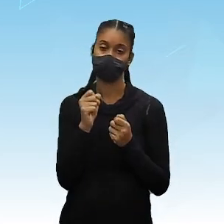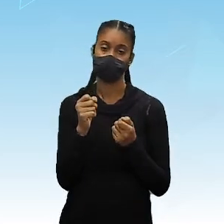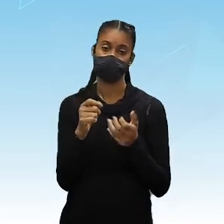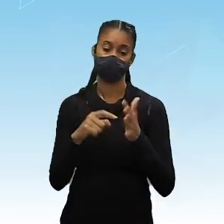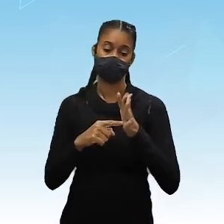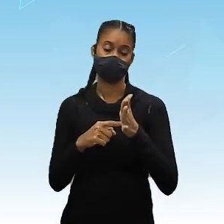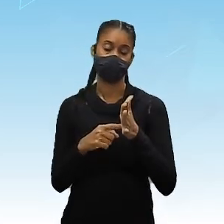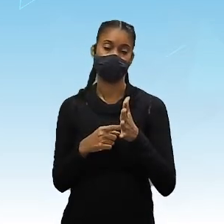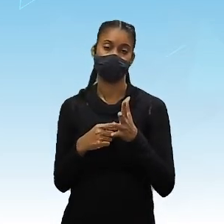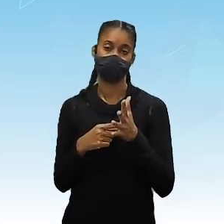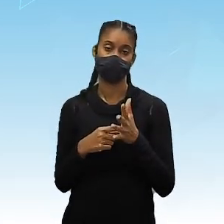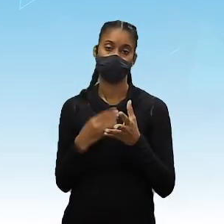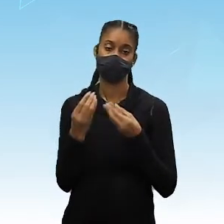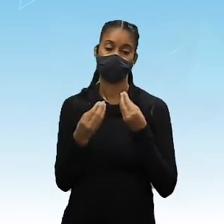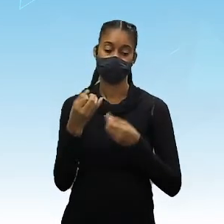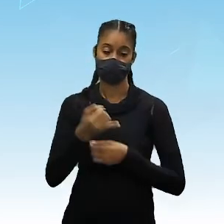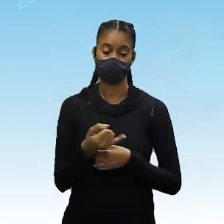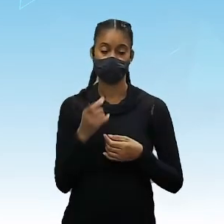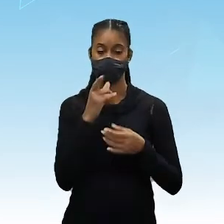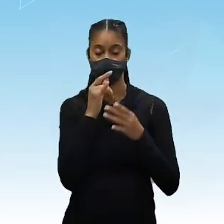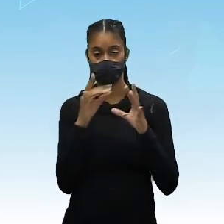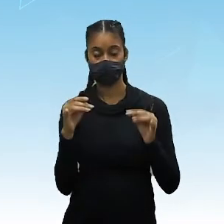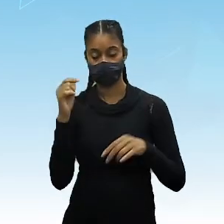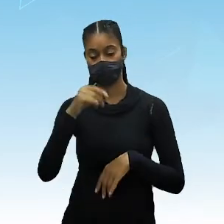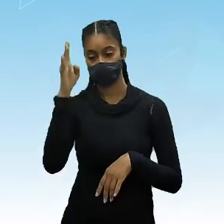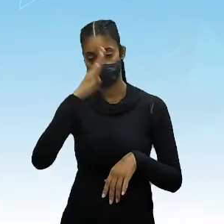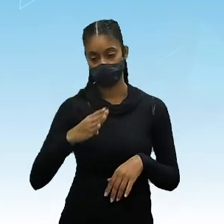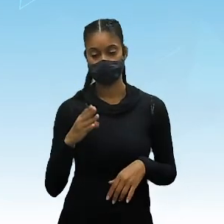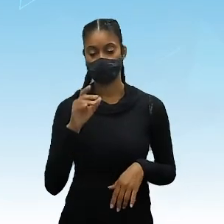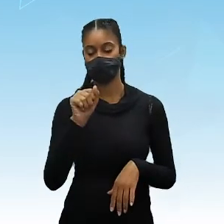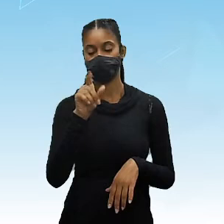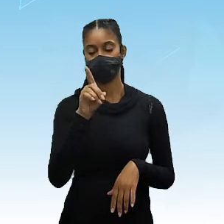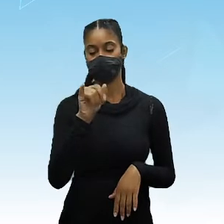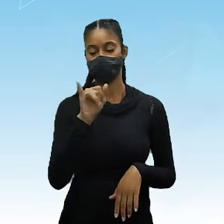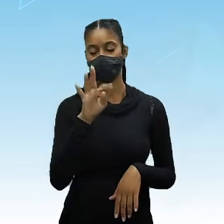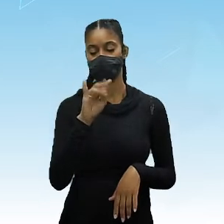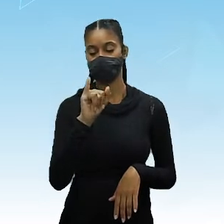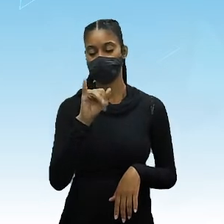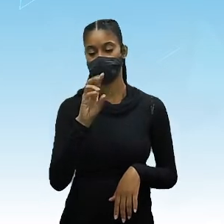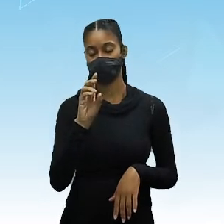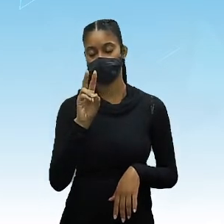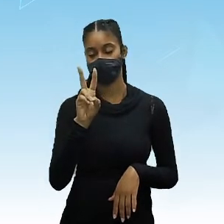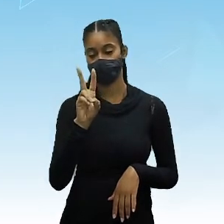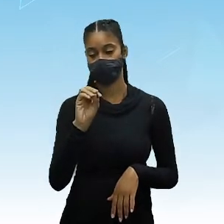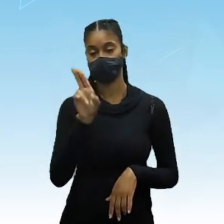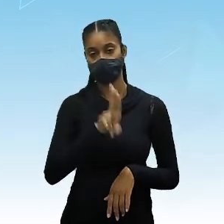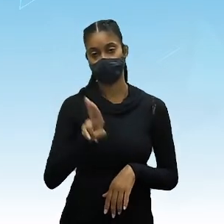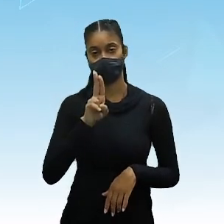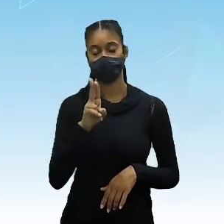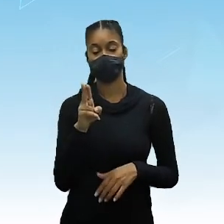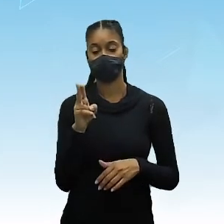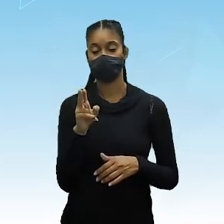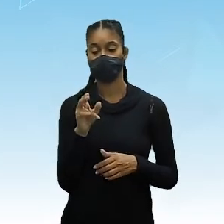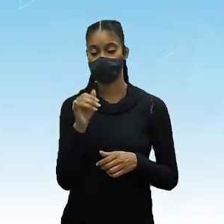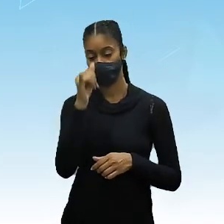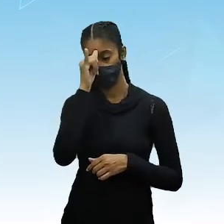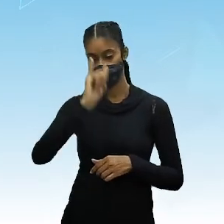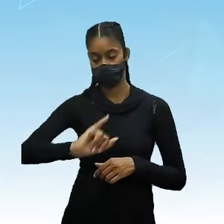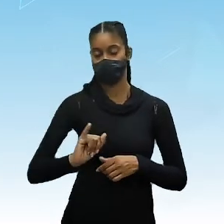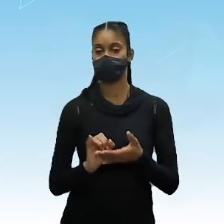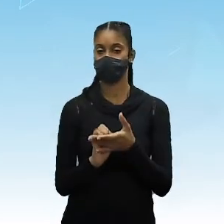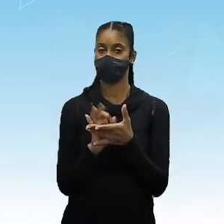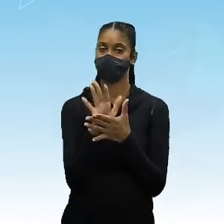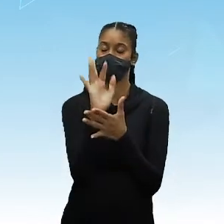bem quanto se estiver na fase líquida. Então, no Brasil, o aditivo ele é usado para impedir que o líquido ferva.